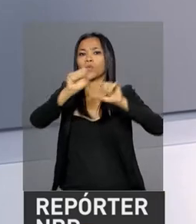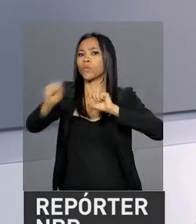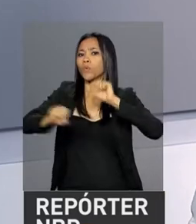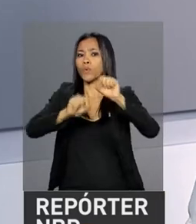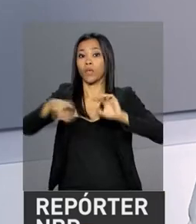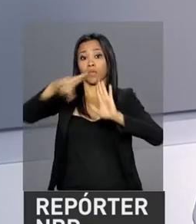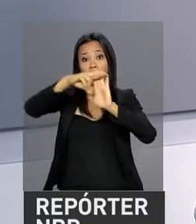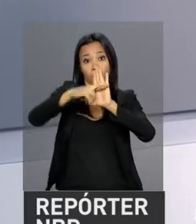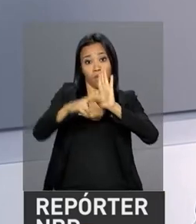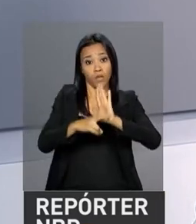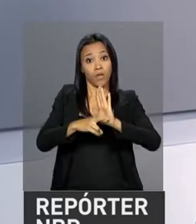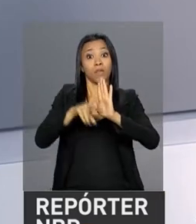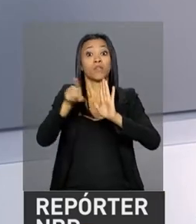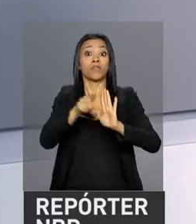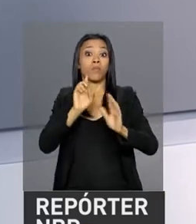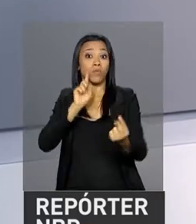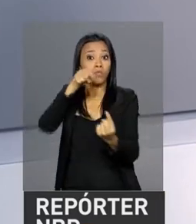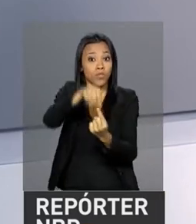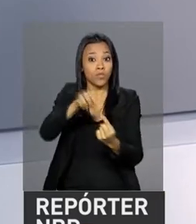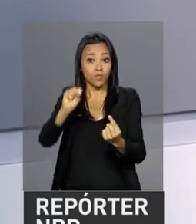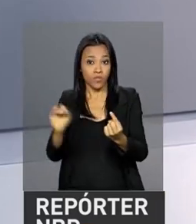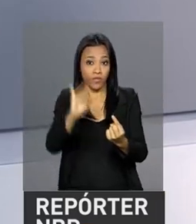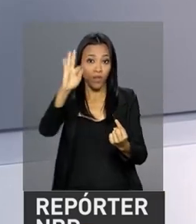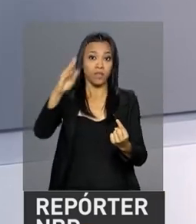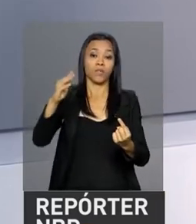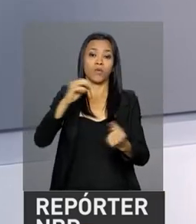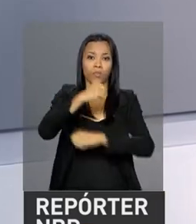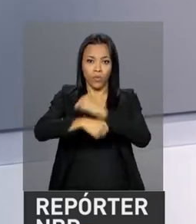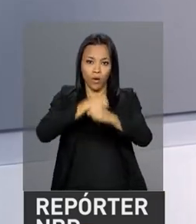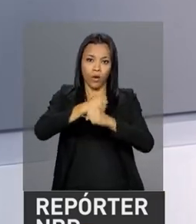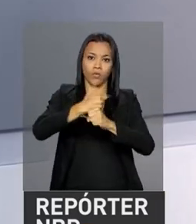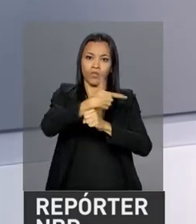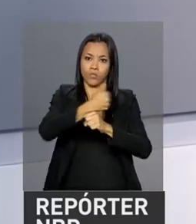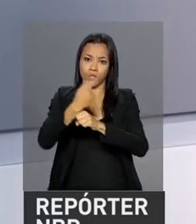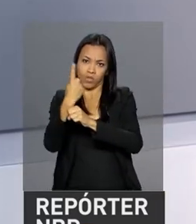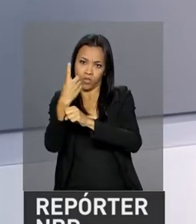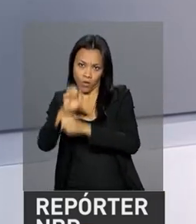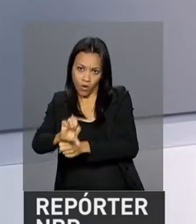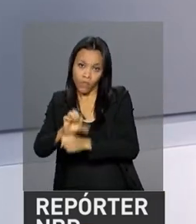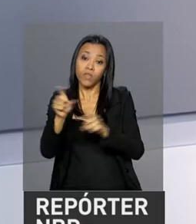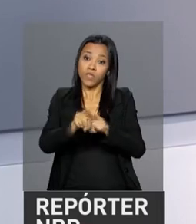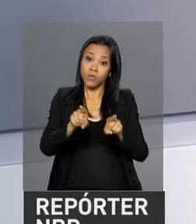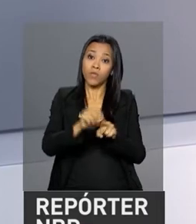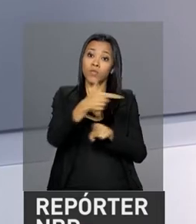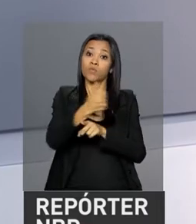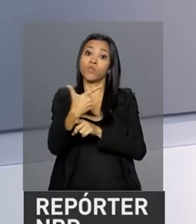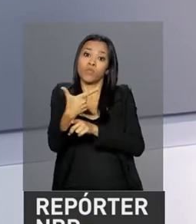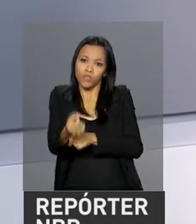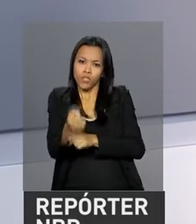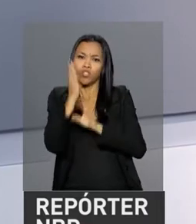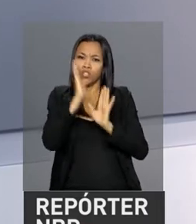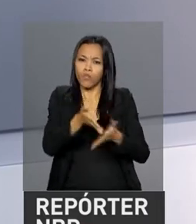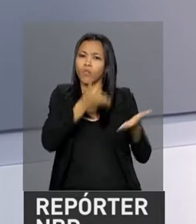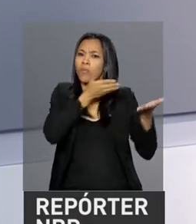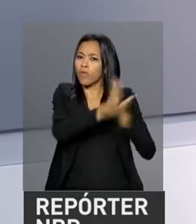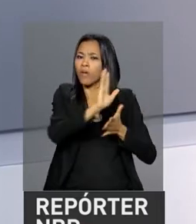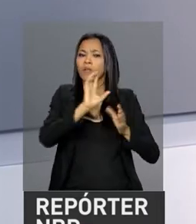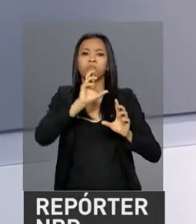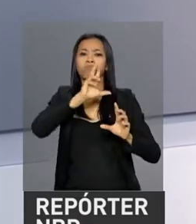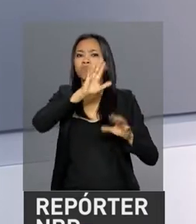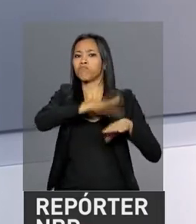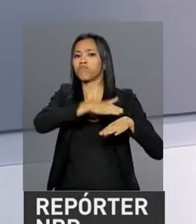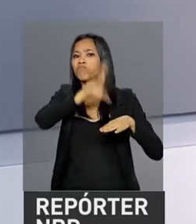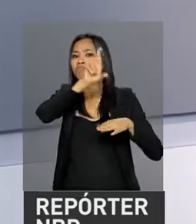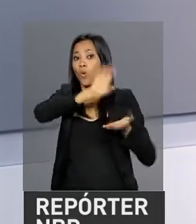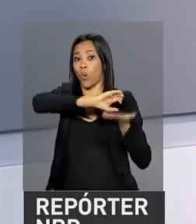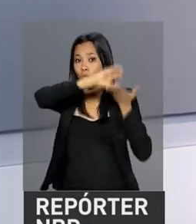para as metas de inflação para 2019 e 2020. A medida foi aprovada pelo Conselho Monetário Nacional. Para